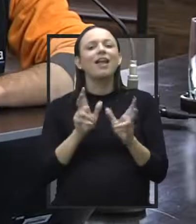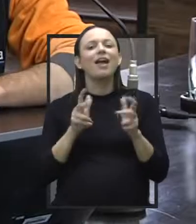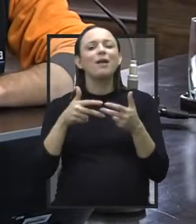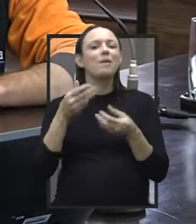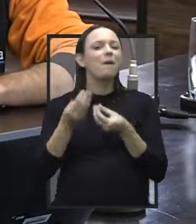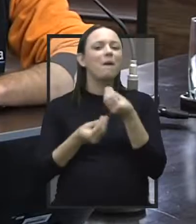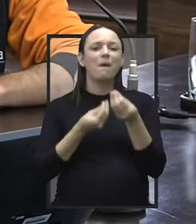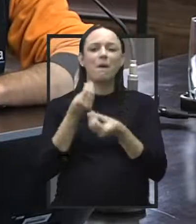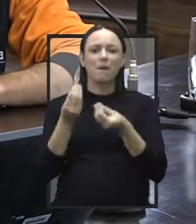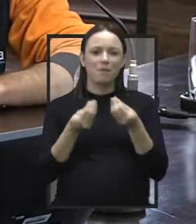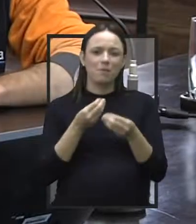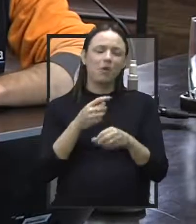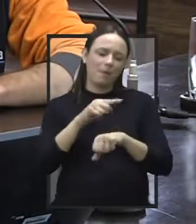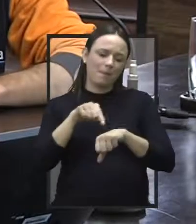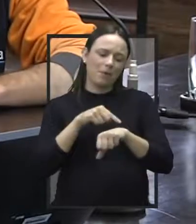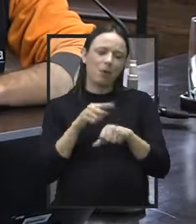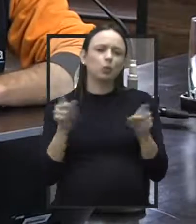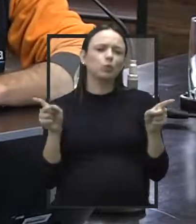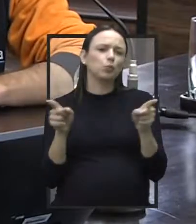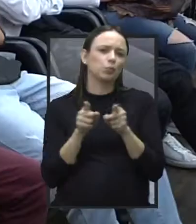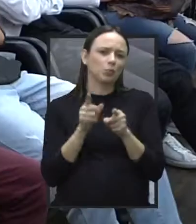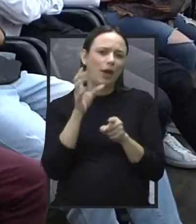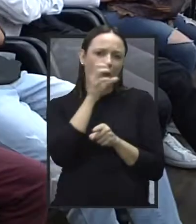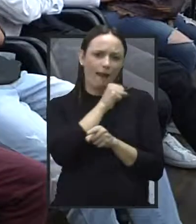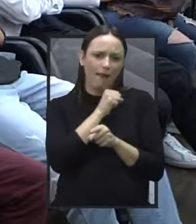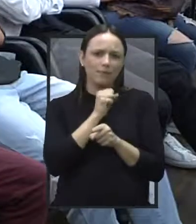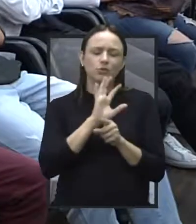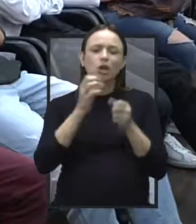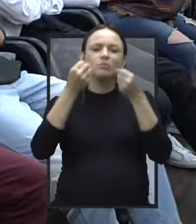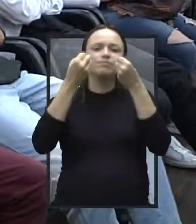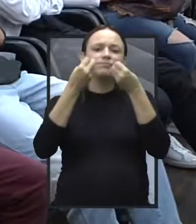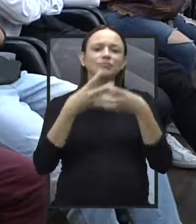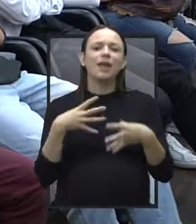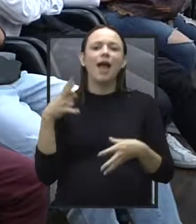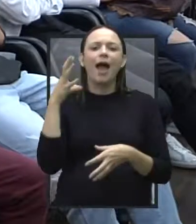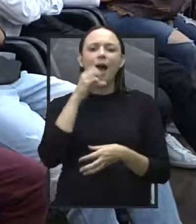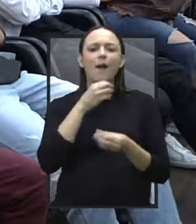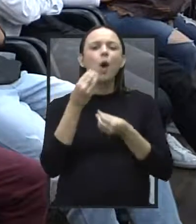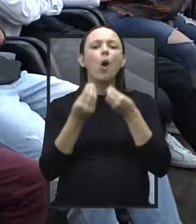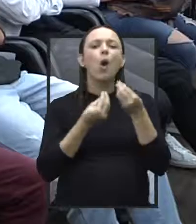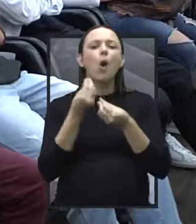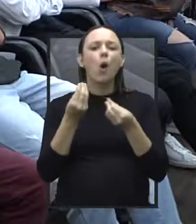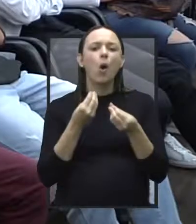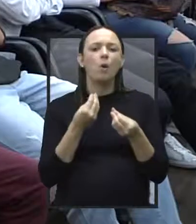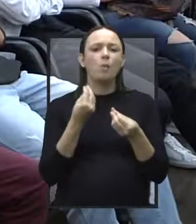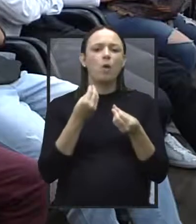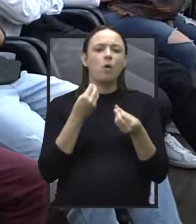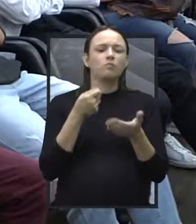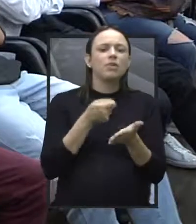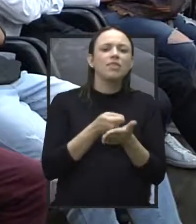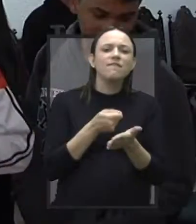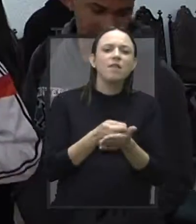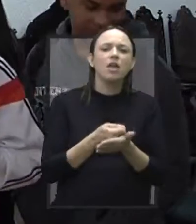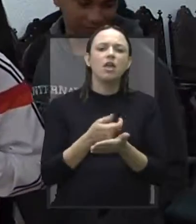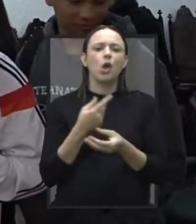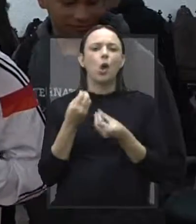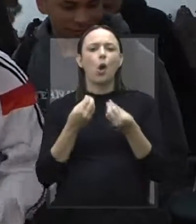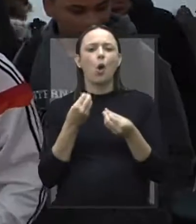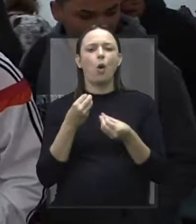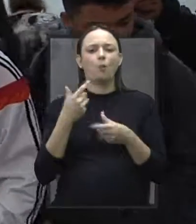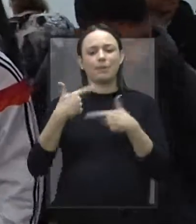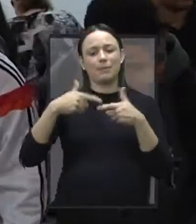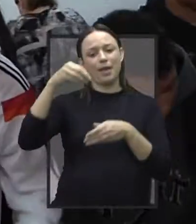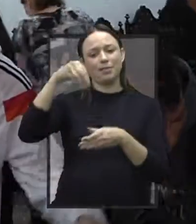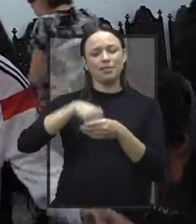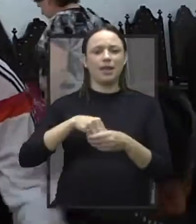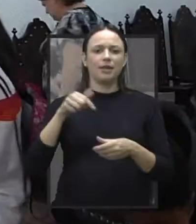que num período muito curto a gente deu assim uma explanada do como funciona o dever e como nós devemos nos proceder aqui dentro